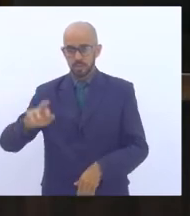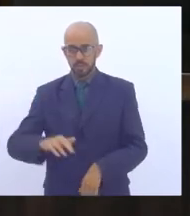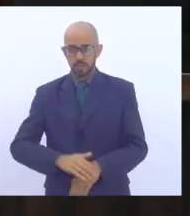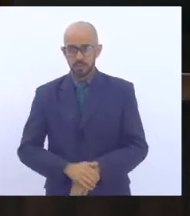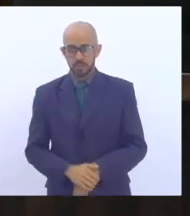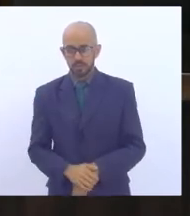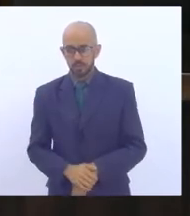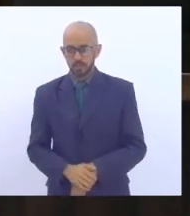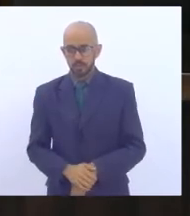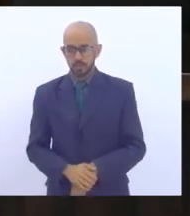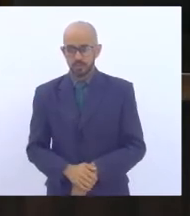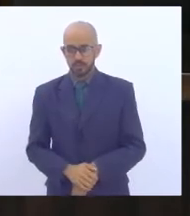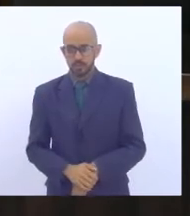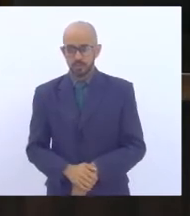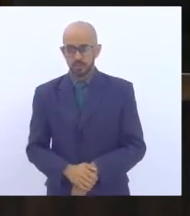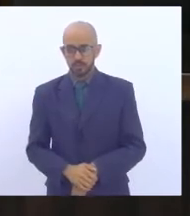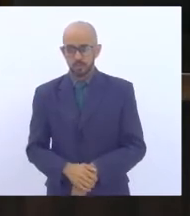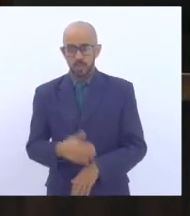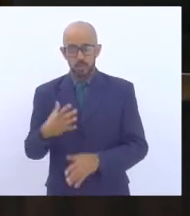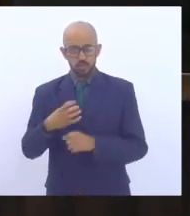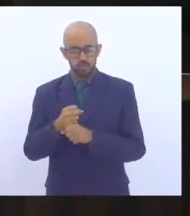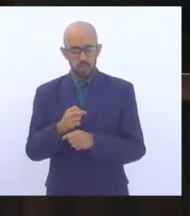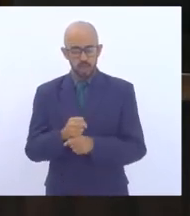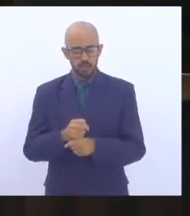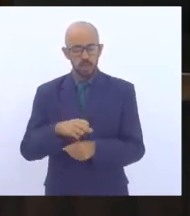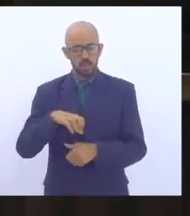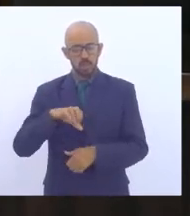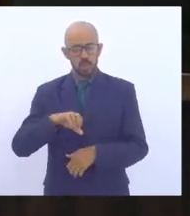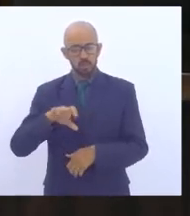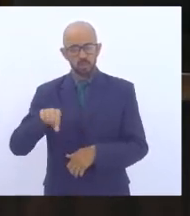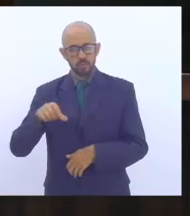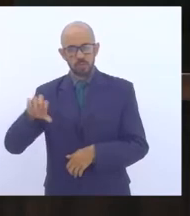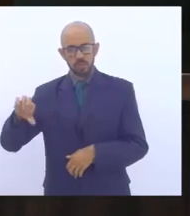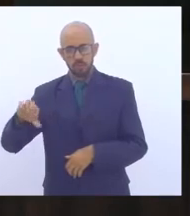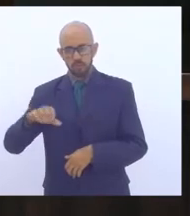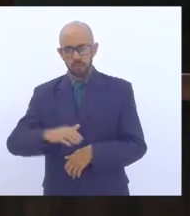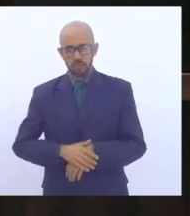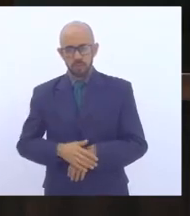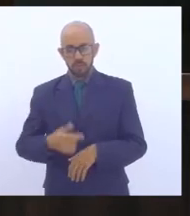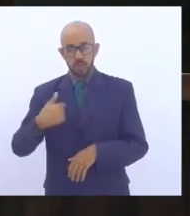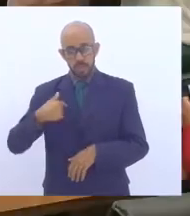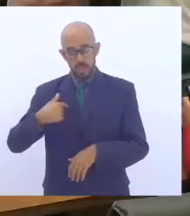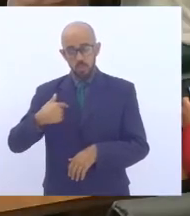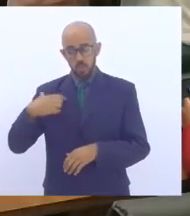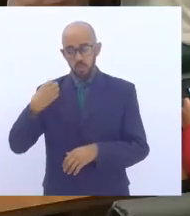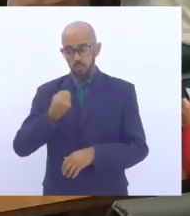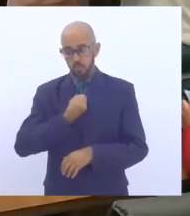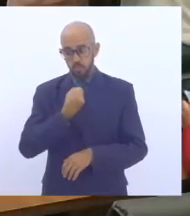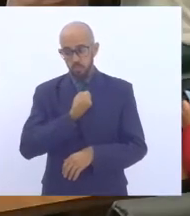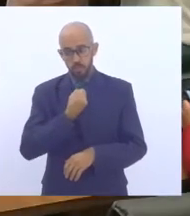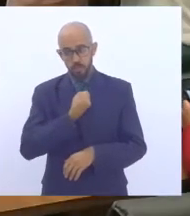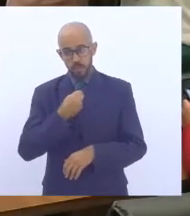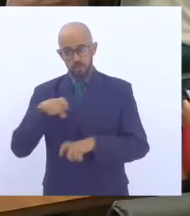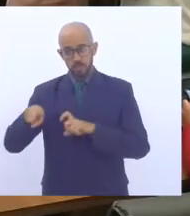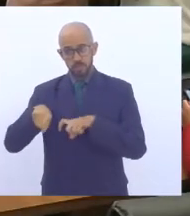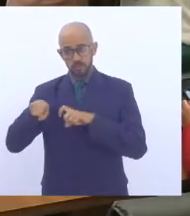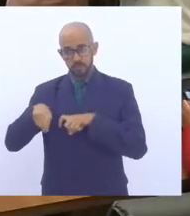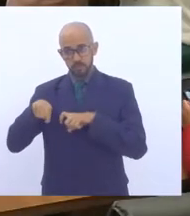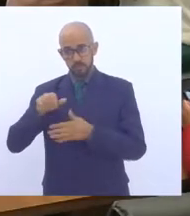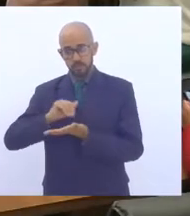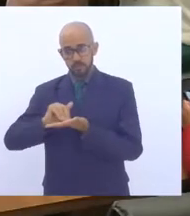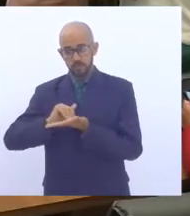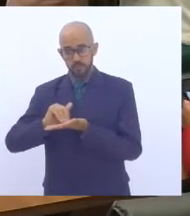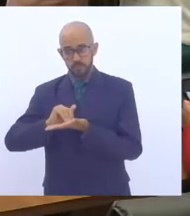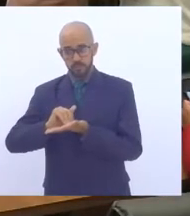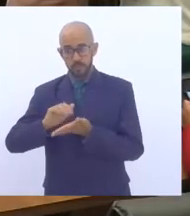Dois Bilhões de reais o nossos cálculos ela 9900 o número que eu tenho é da Fazenda formalmente mas